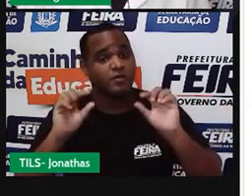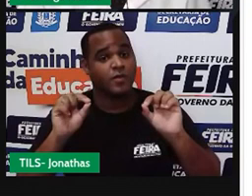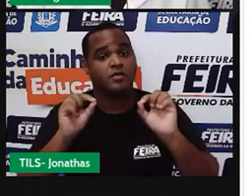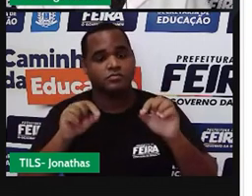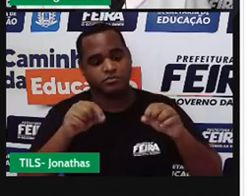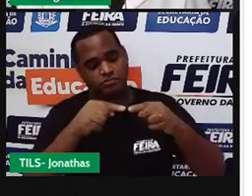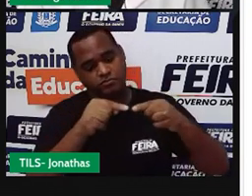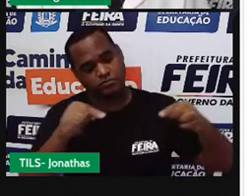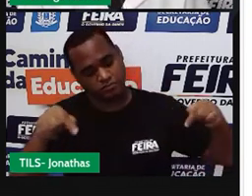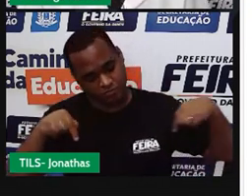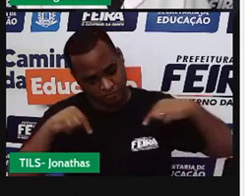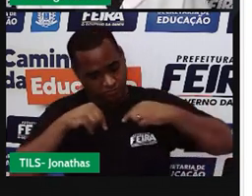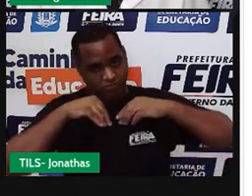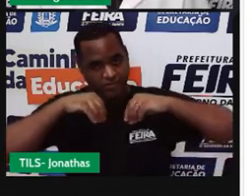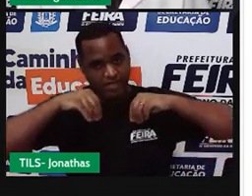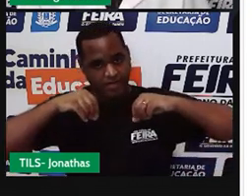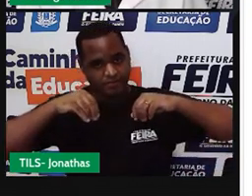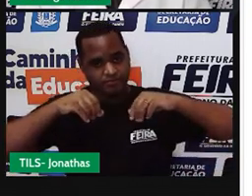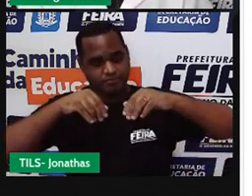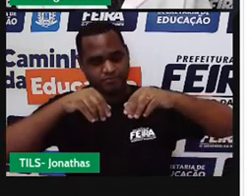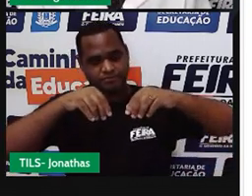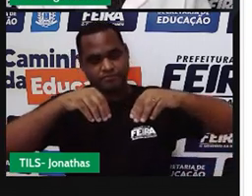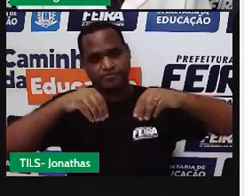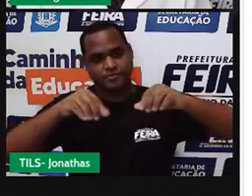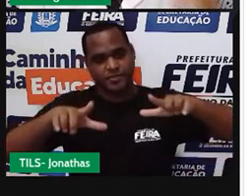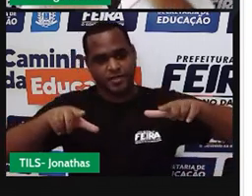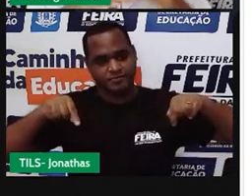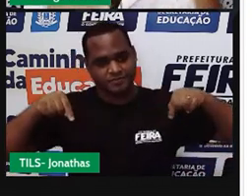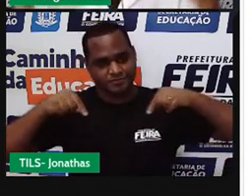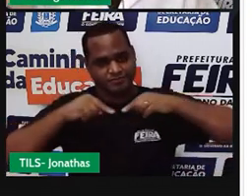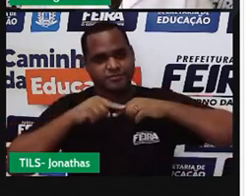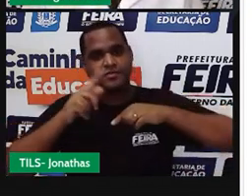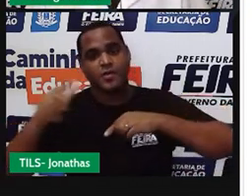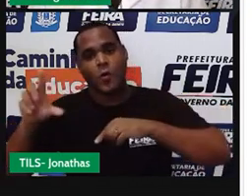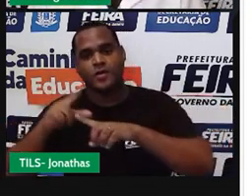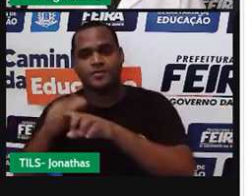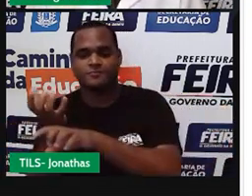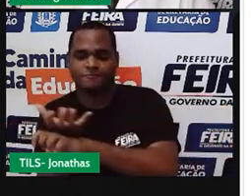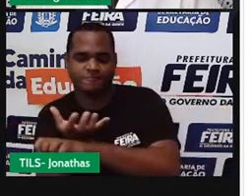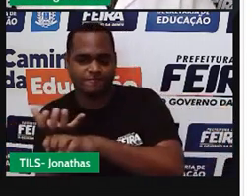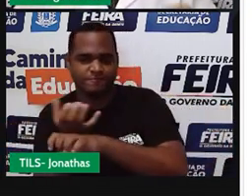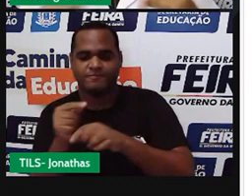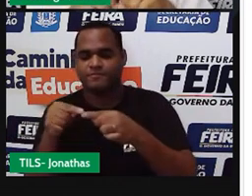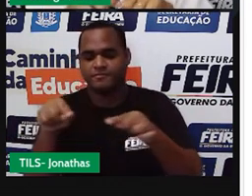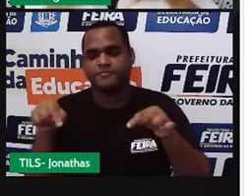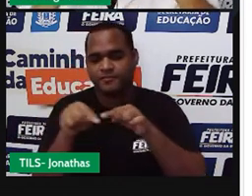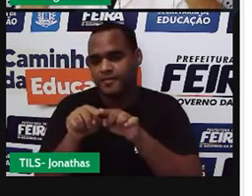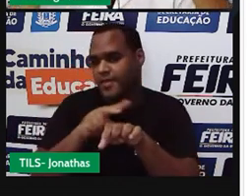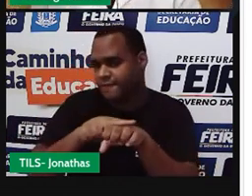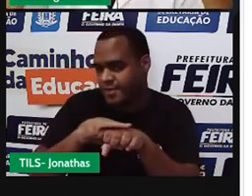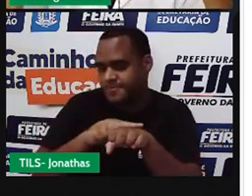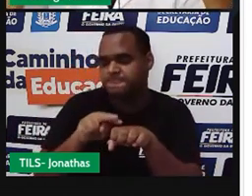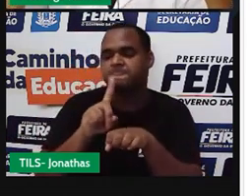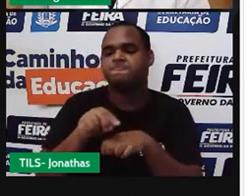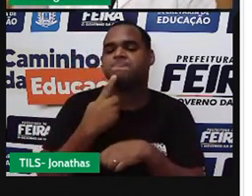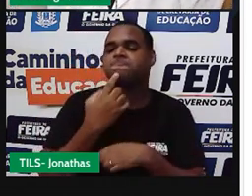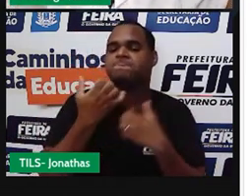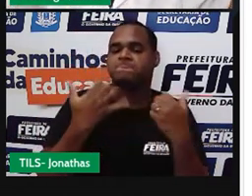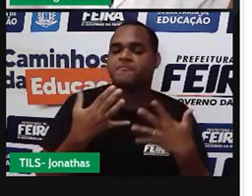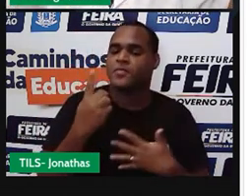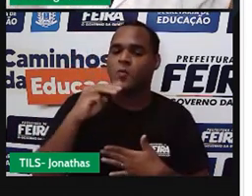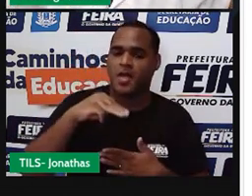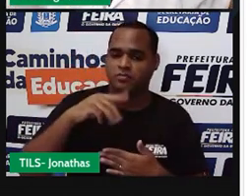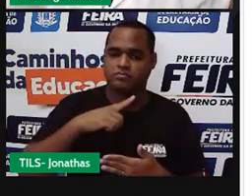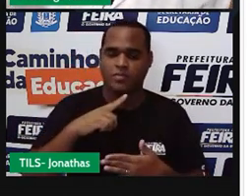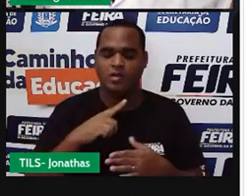terreno essa daqui é uma placa é uma placa de grama quadrada e essa placa tem um metro